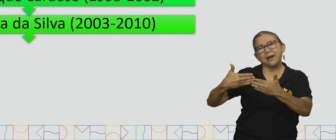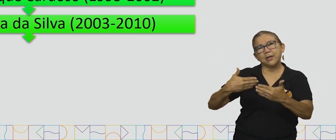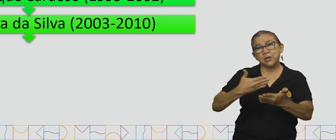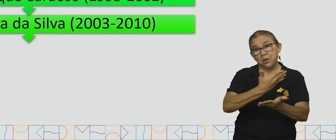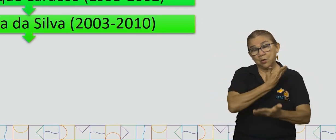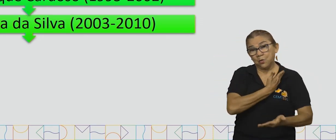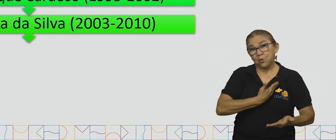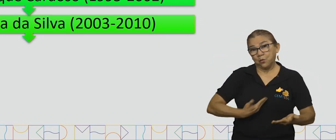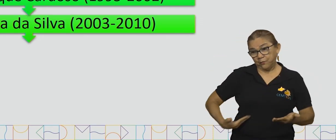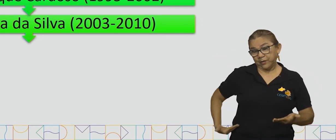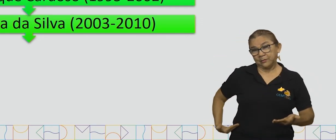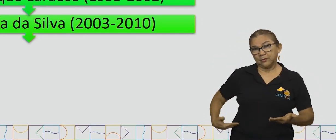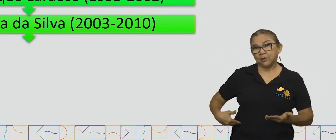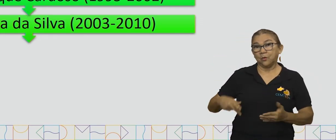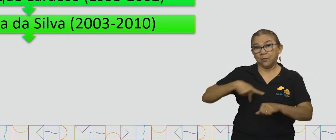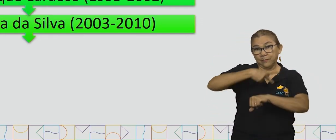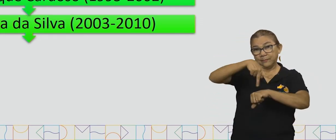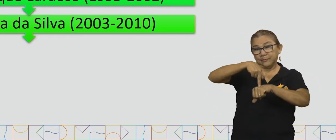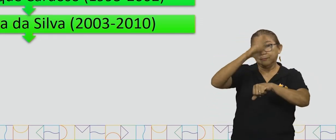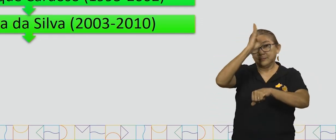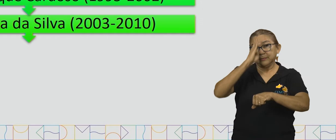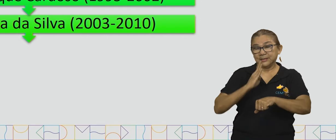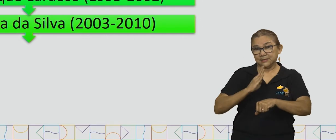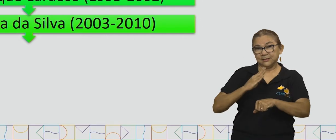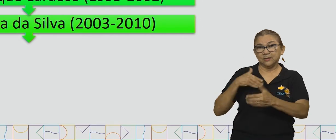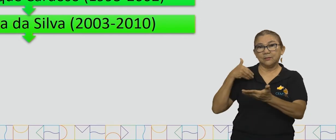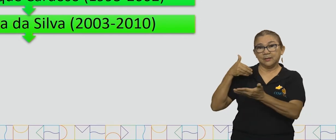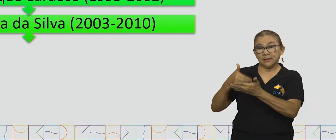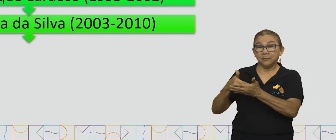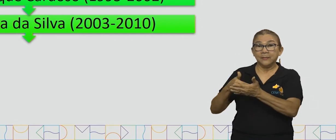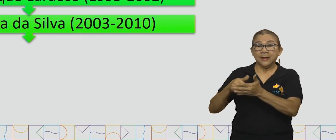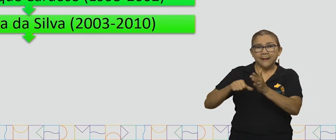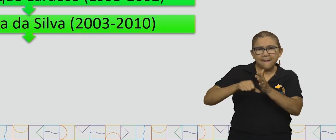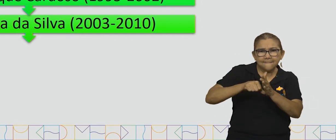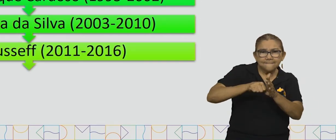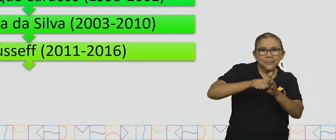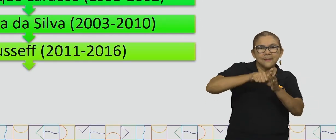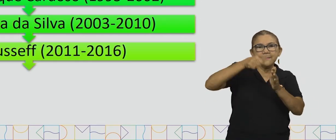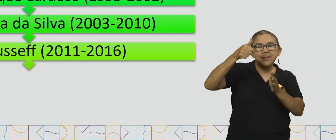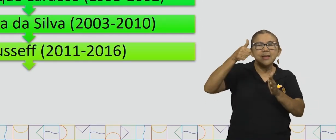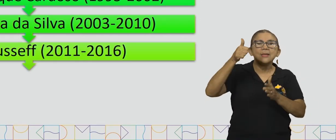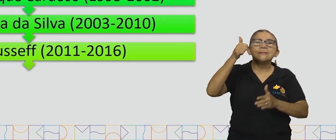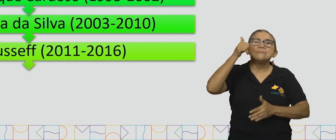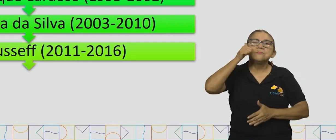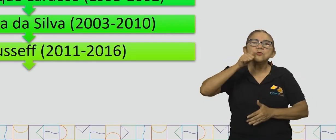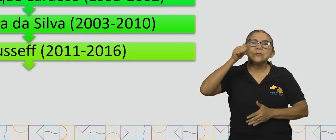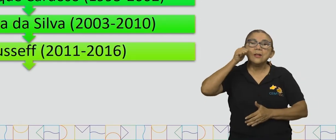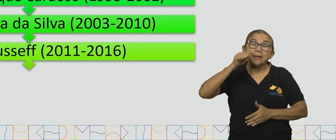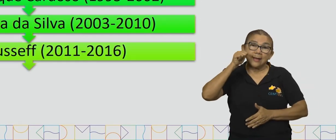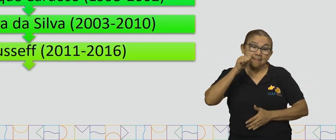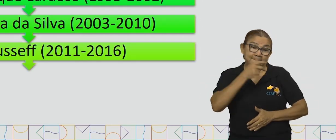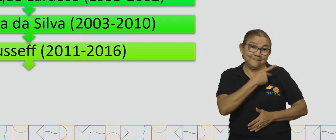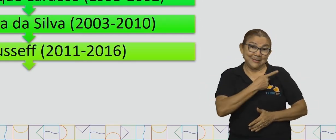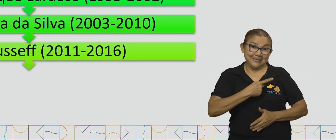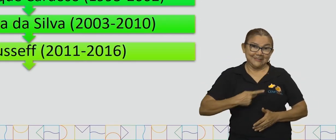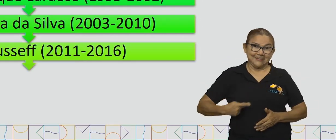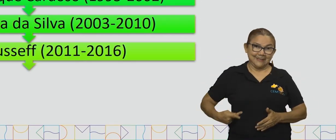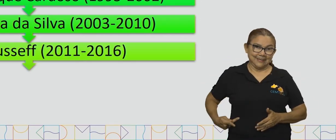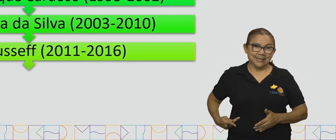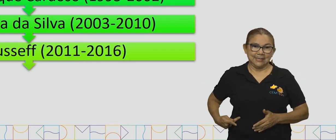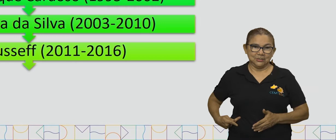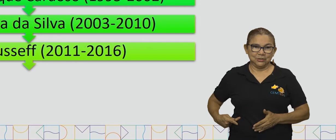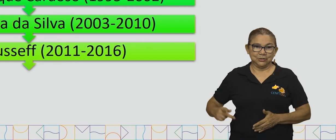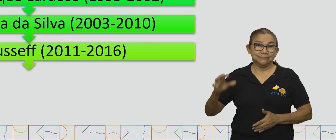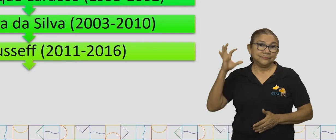Já em 2010, o Brasil elegeu a primeira mulher para a presidência, Dilma Rousseff, reeleita em